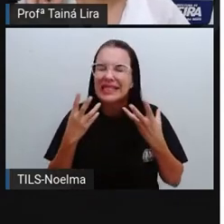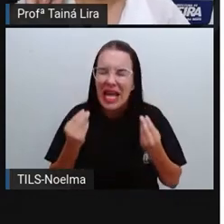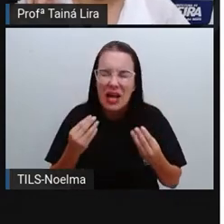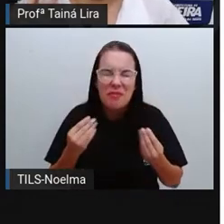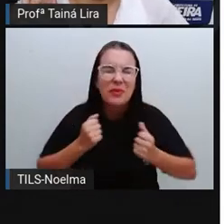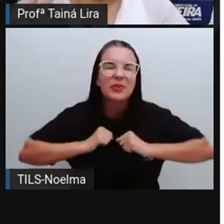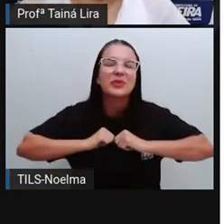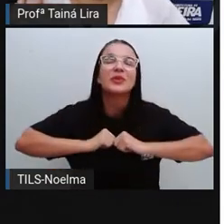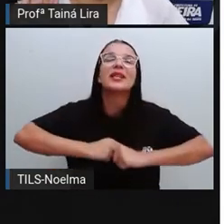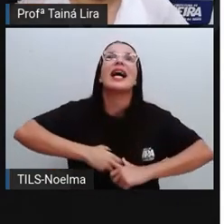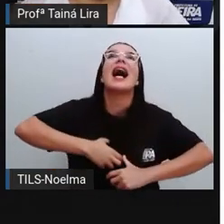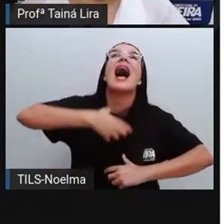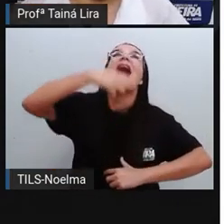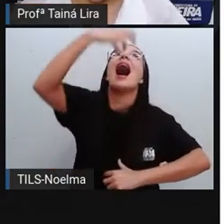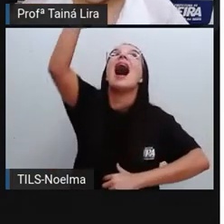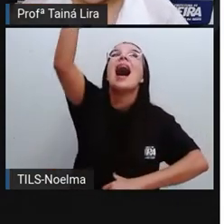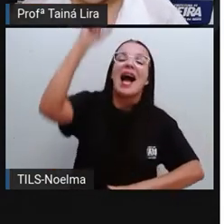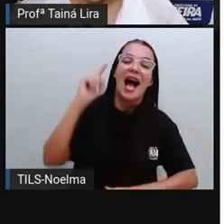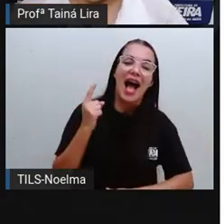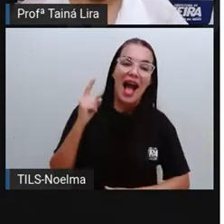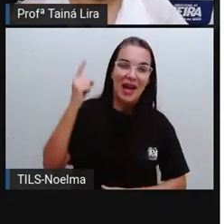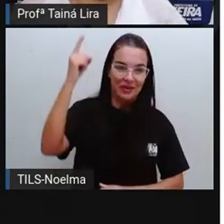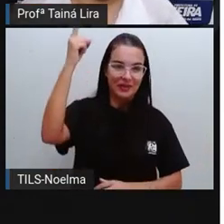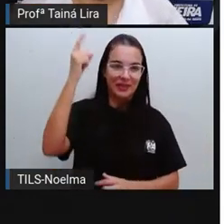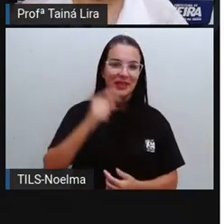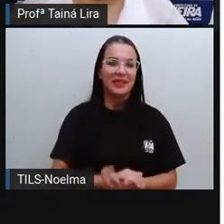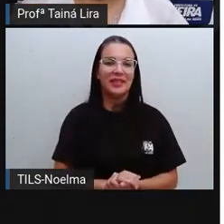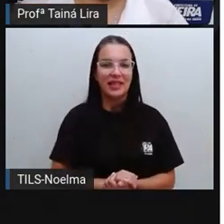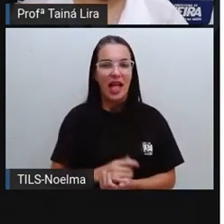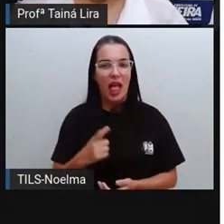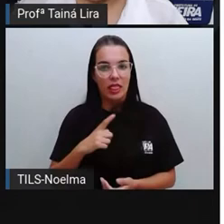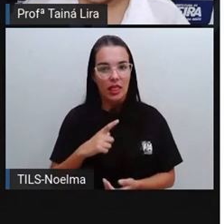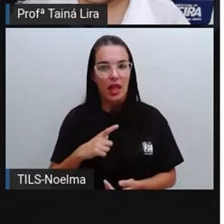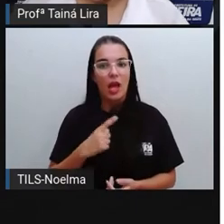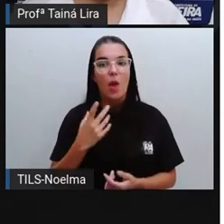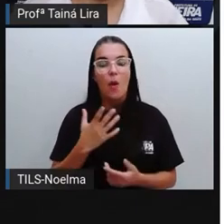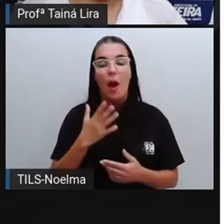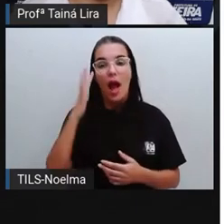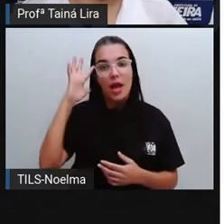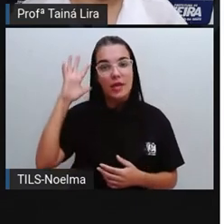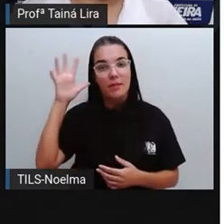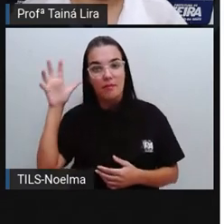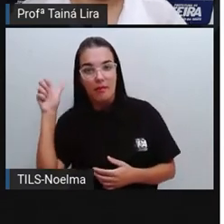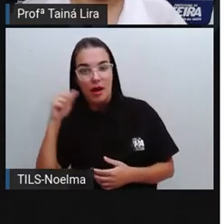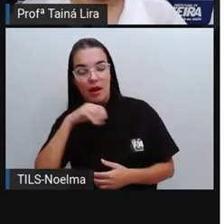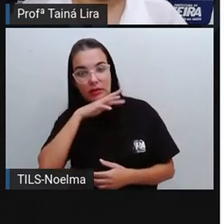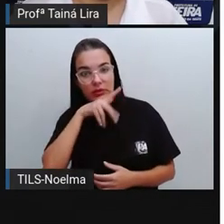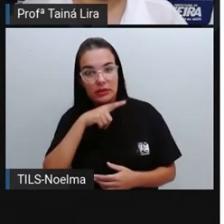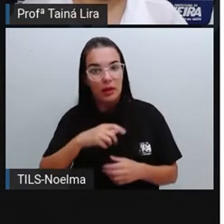ela é enorme, tá? E é um dos maiores animais aí da savana africana.